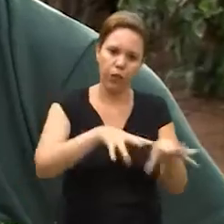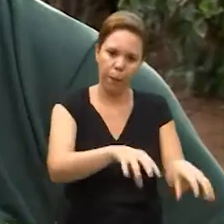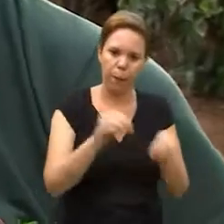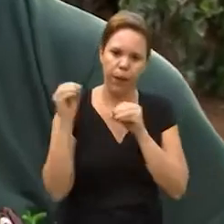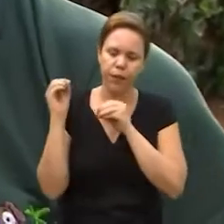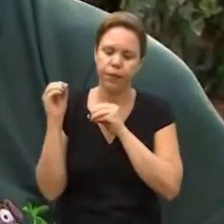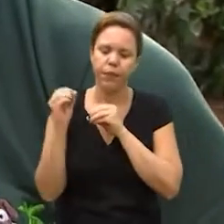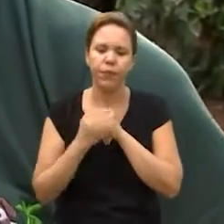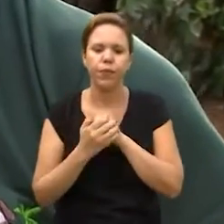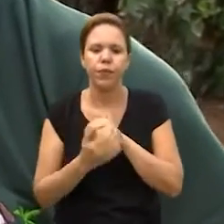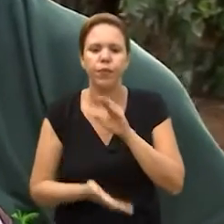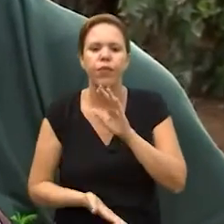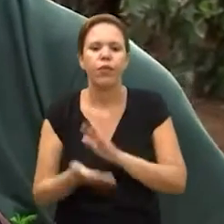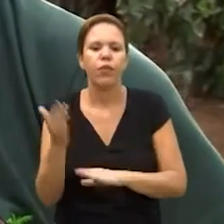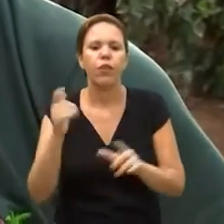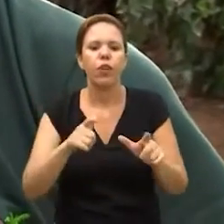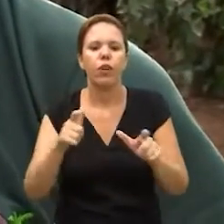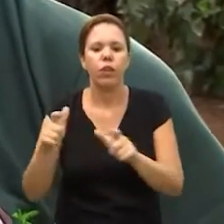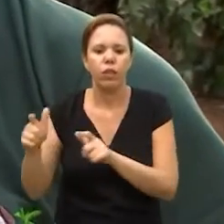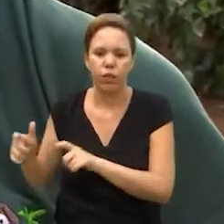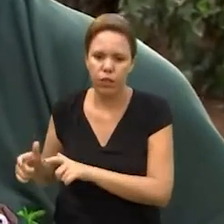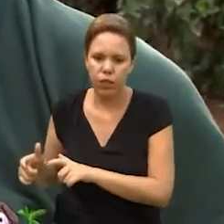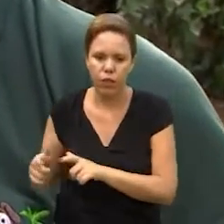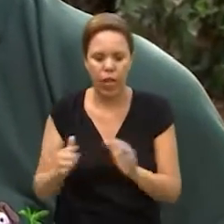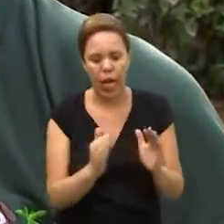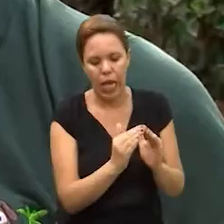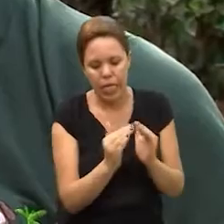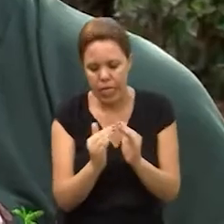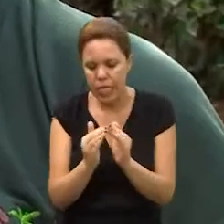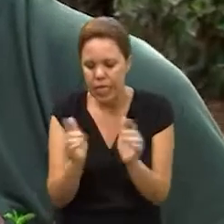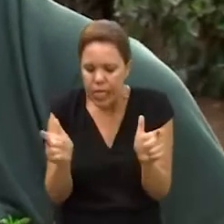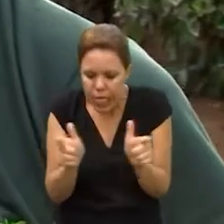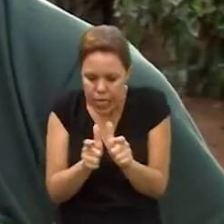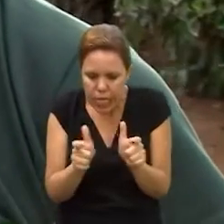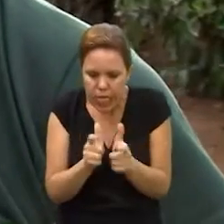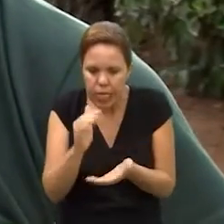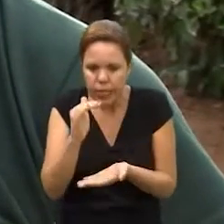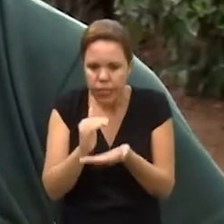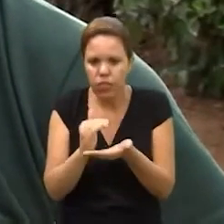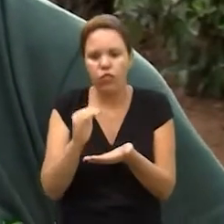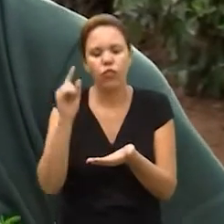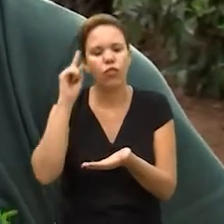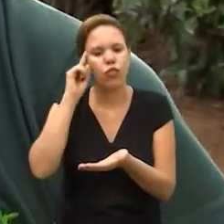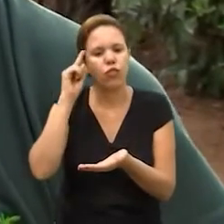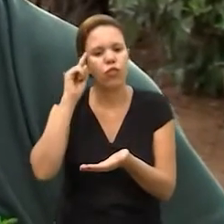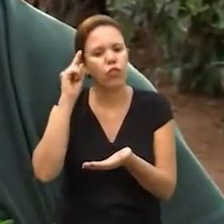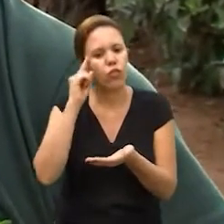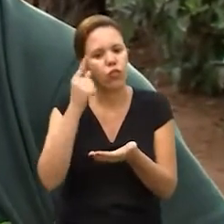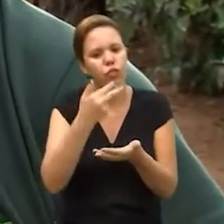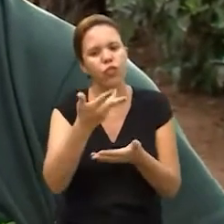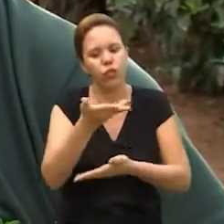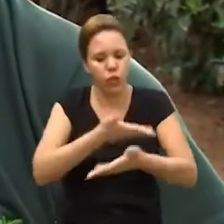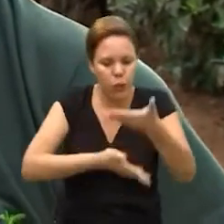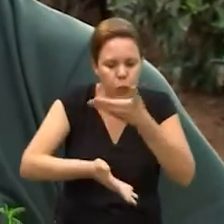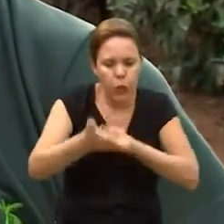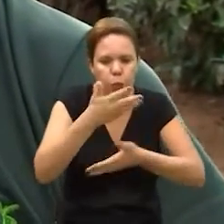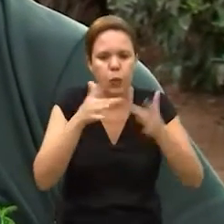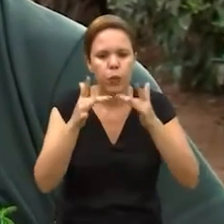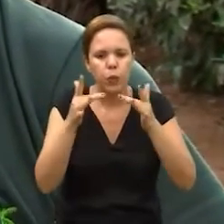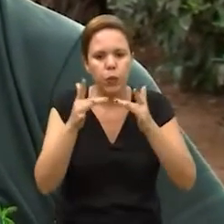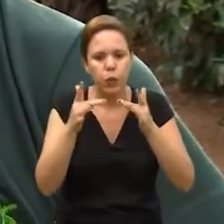volta. Eles saem várias vezes do canil, a gente faz enriquecimento com eles durante o dia, socialização